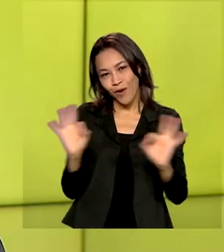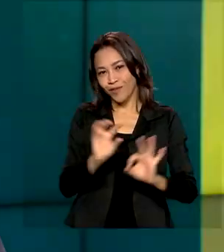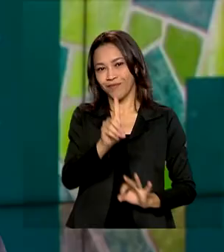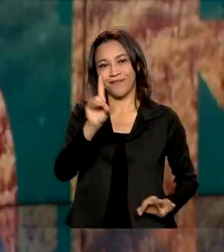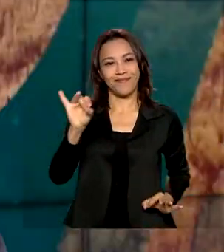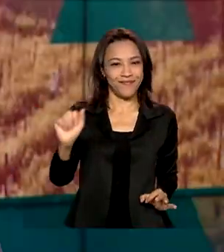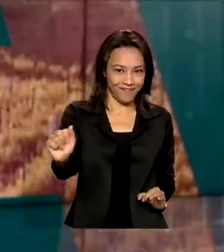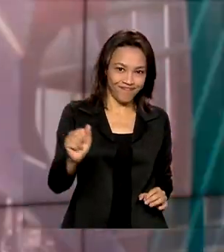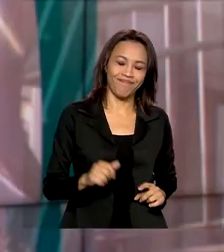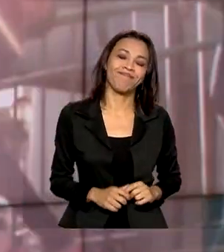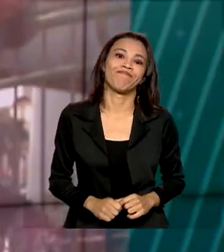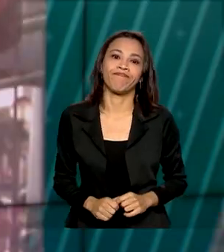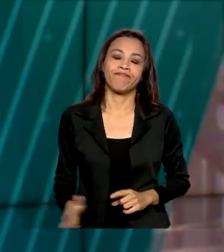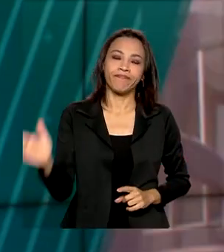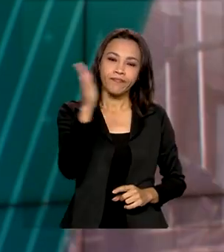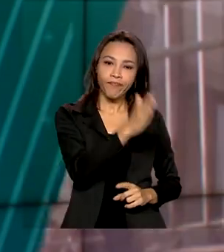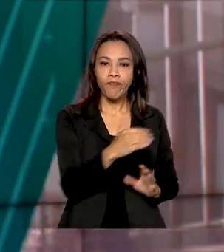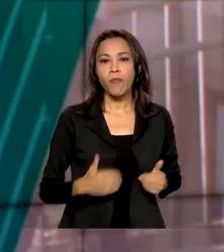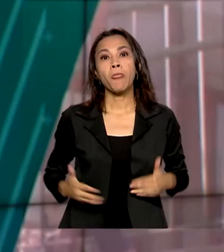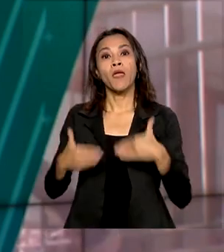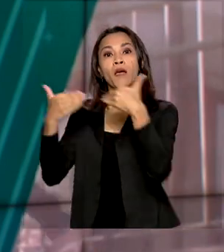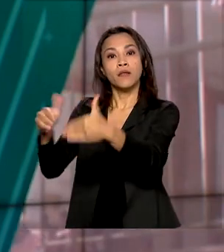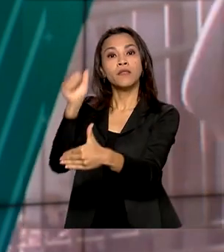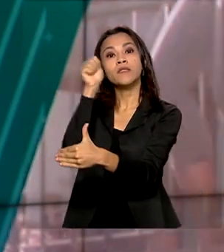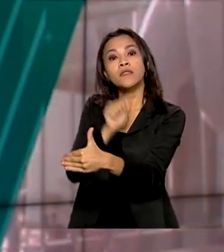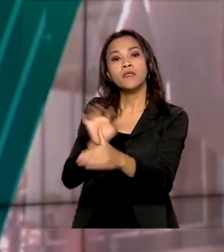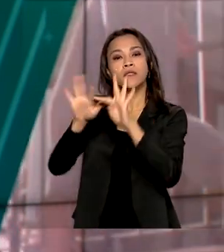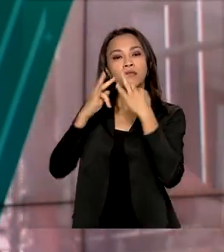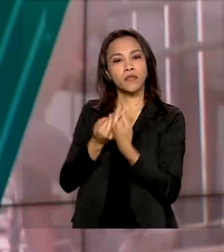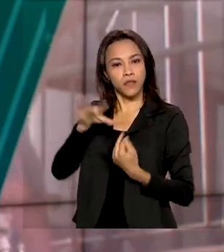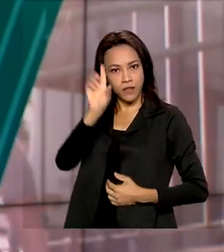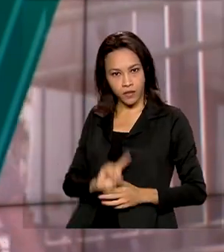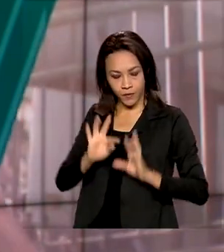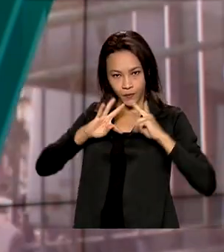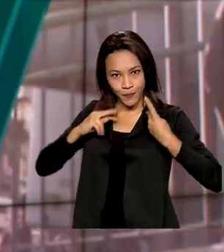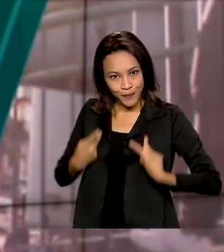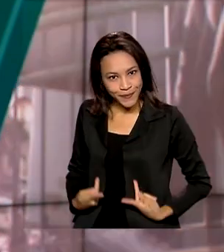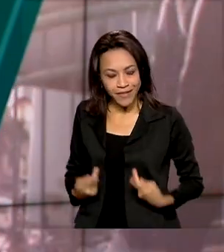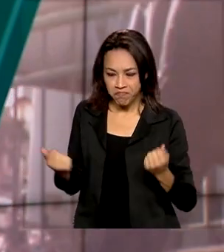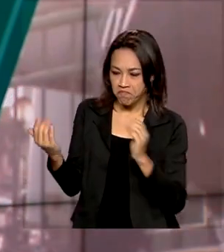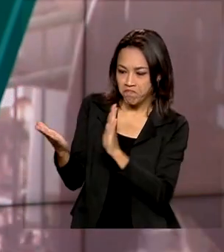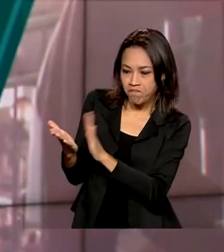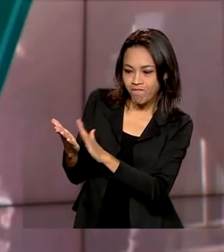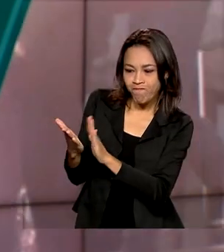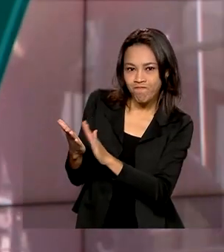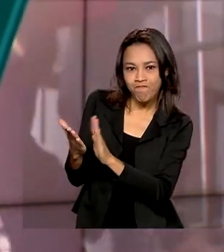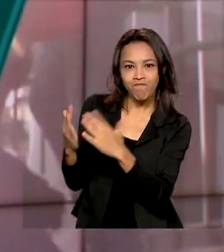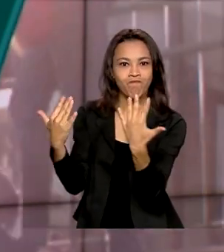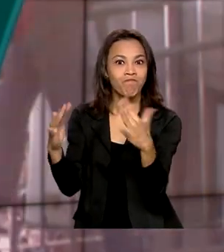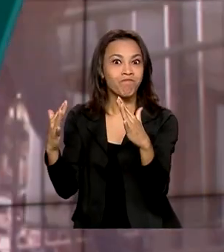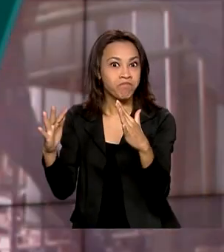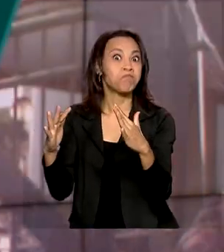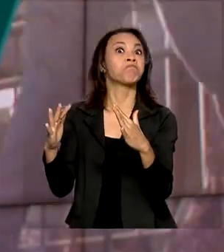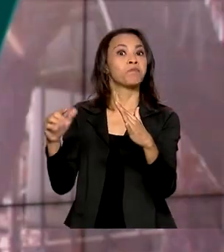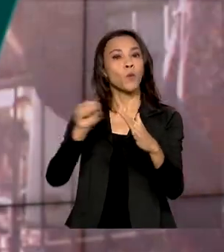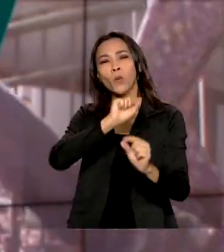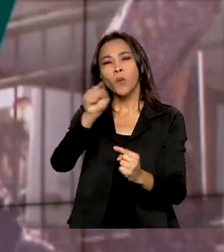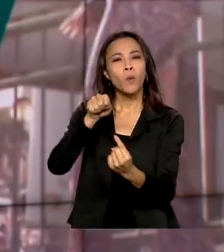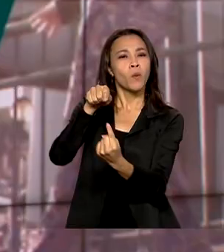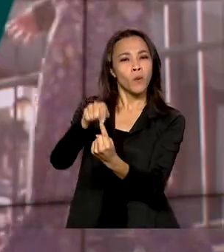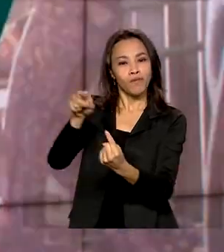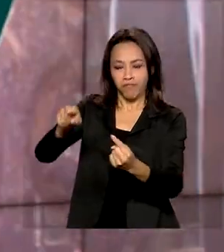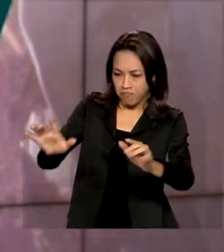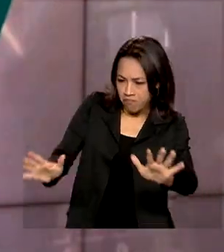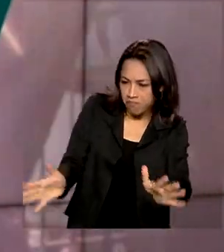dia o ministério da mulher da família e dos Direitos Humanos ou homenageou as melhores práticas na promoção e fortalecimento